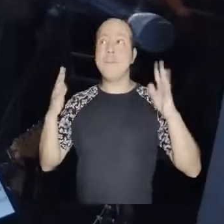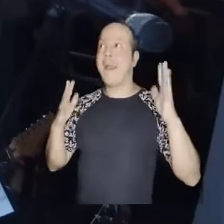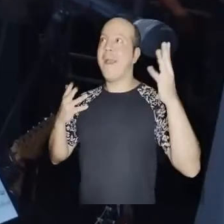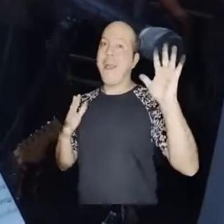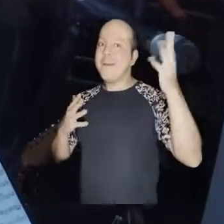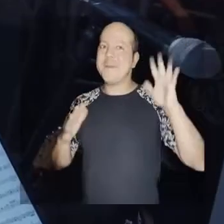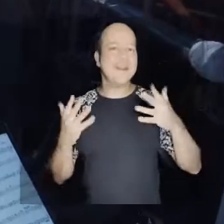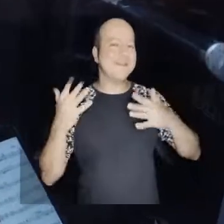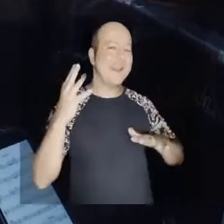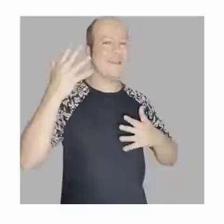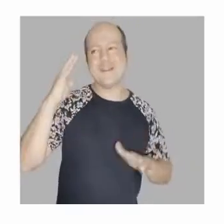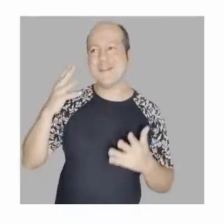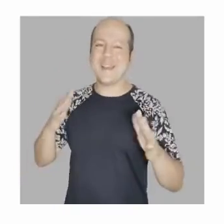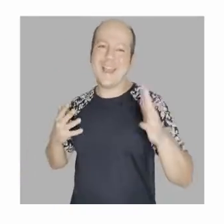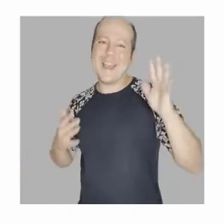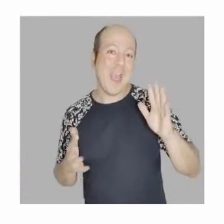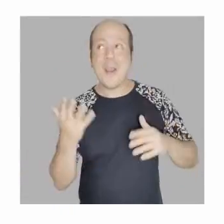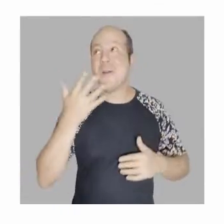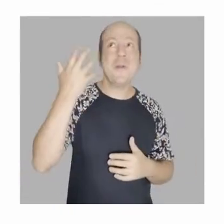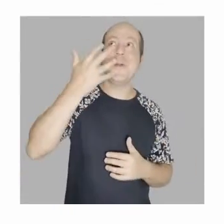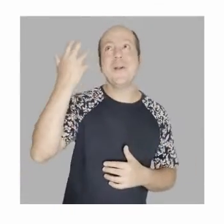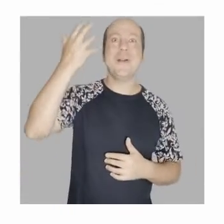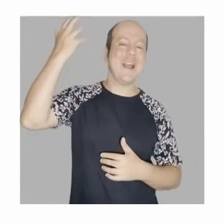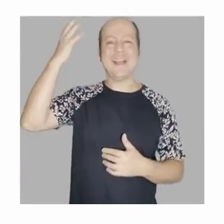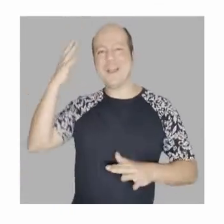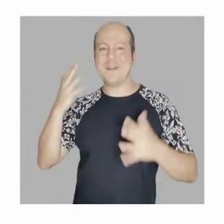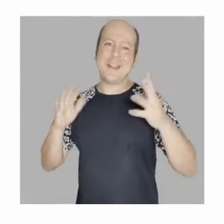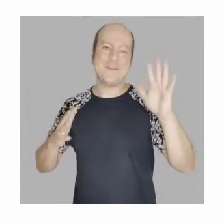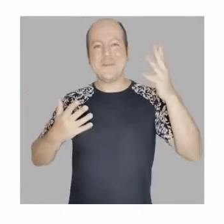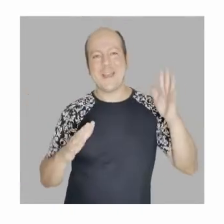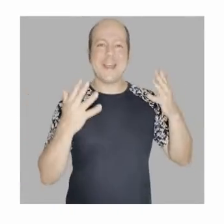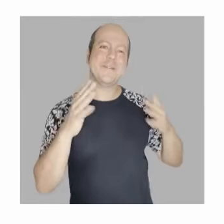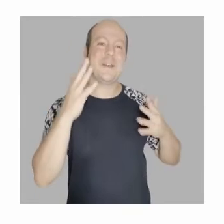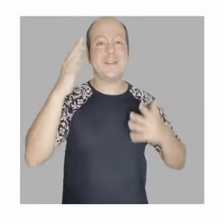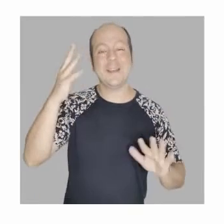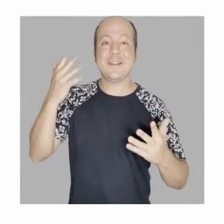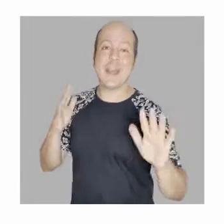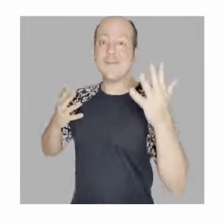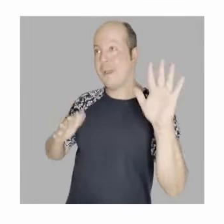Roteiro e narração de audiodescrição, Fernando Nobre. Gravação de audiodescrição, Trixal Design.